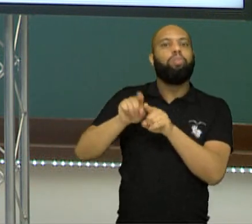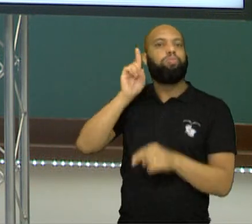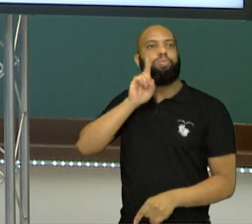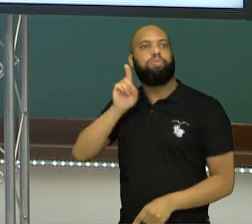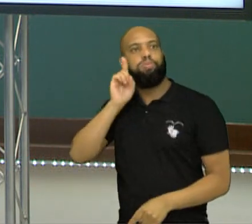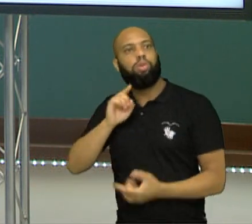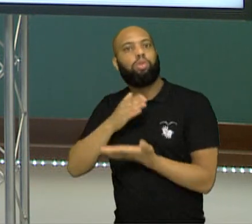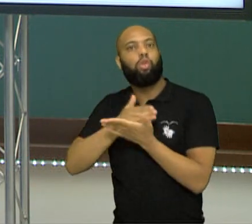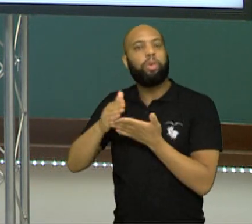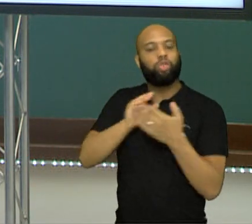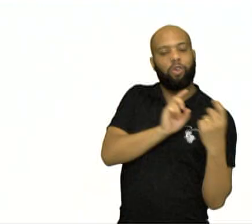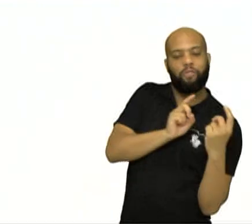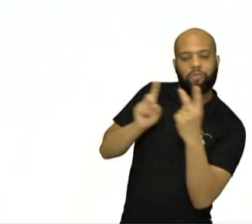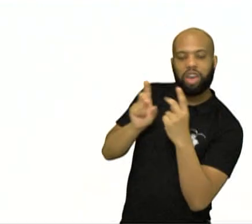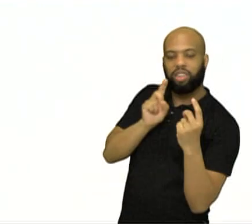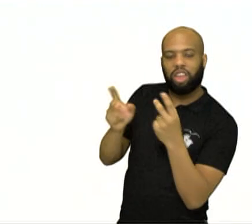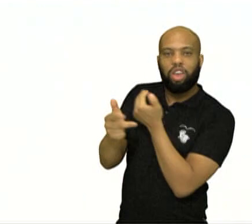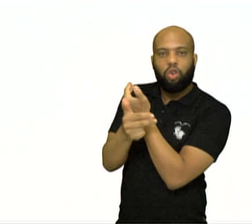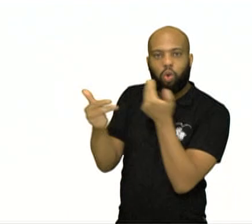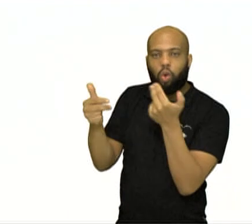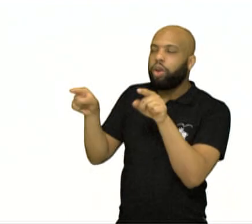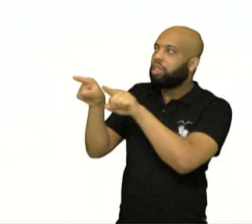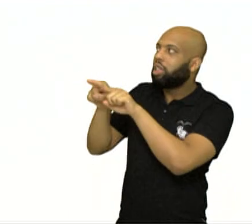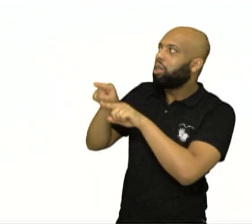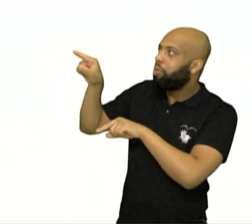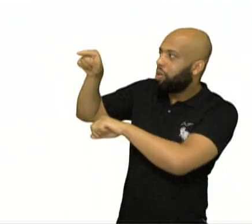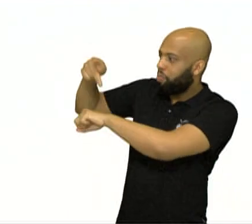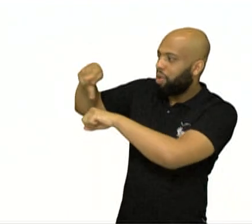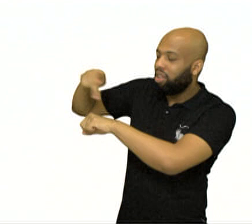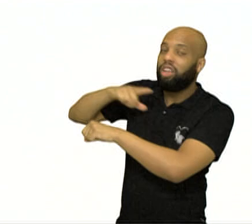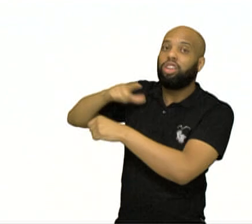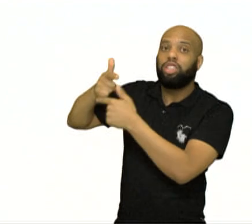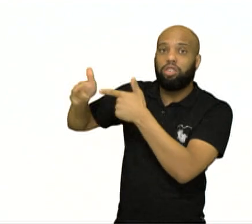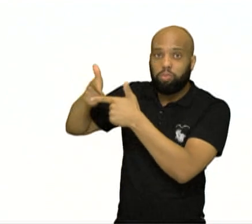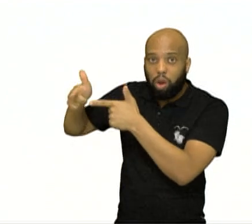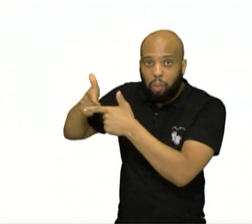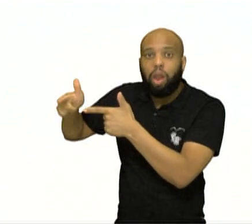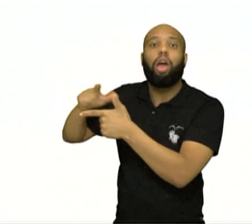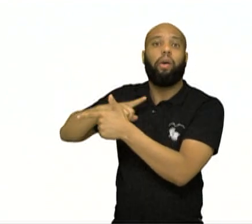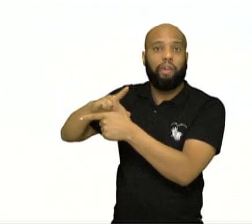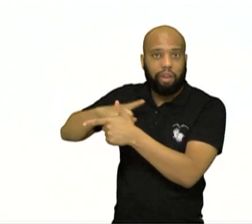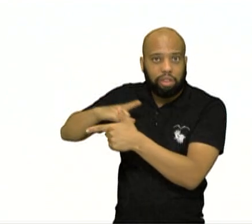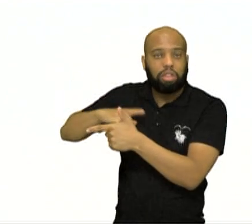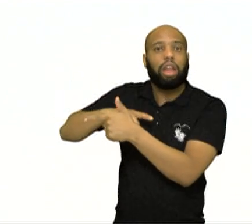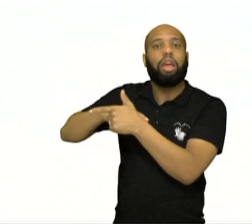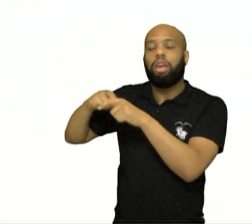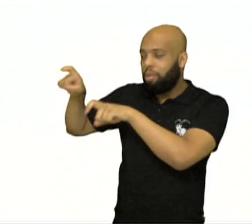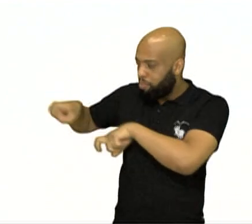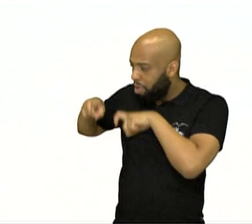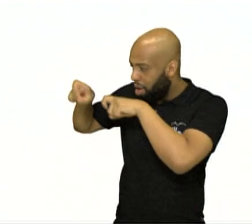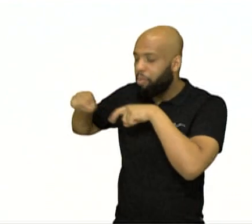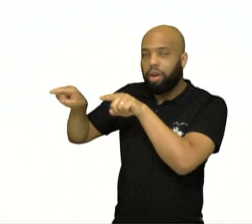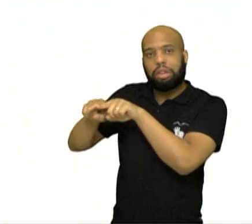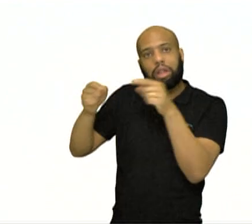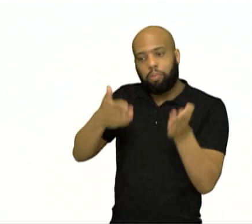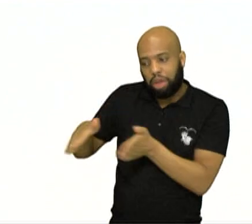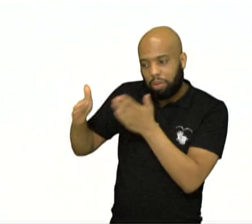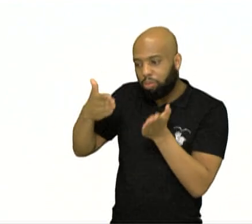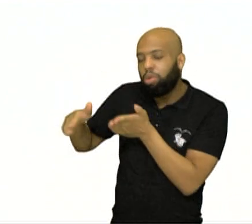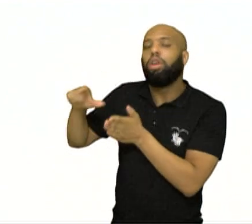tornaram exportadores de mercadorias para esses países que tinham a sua produção agrícola e a sua produção